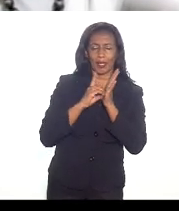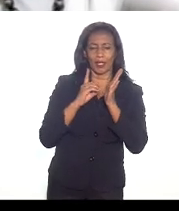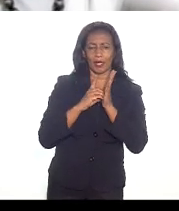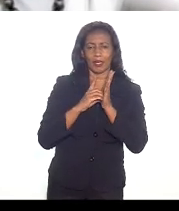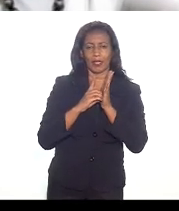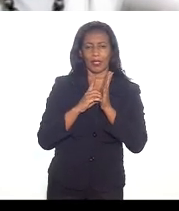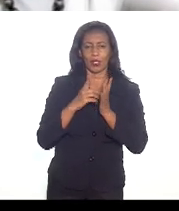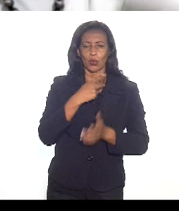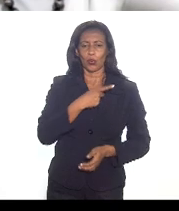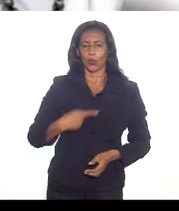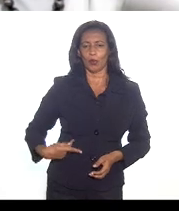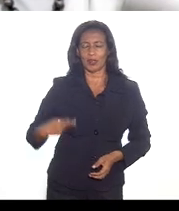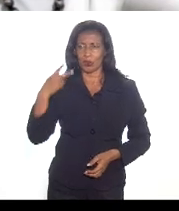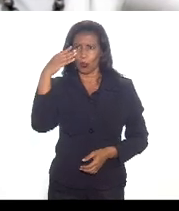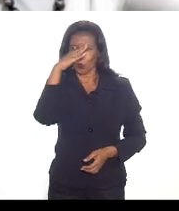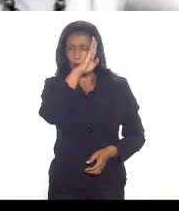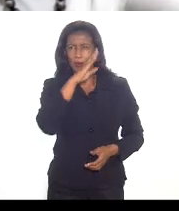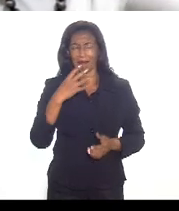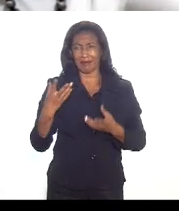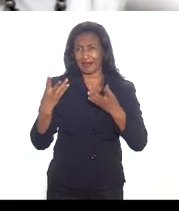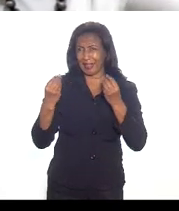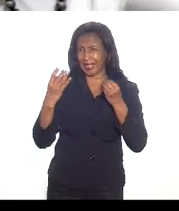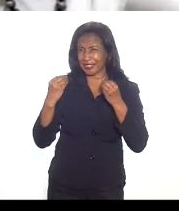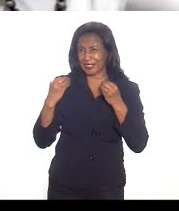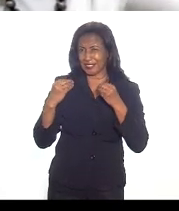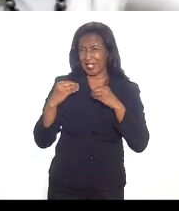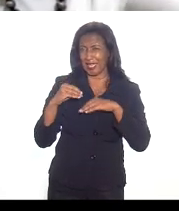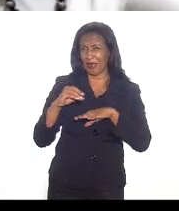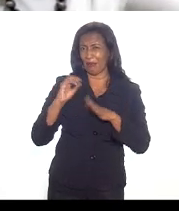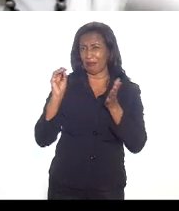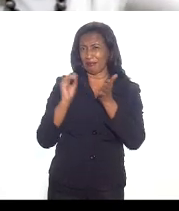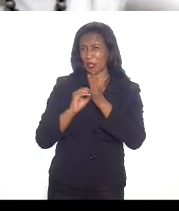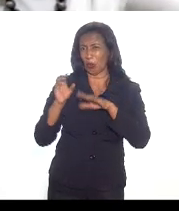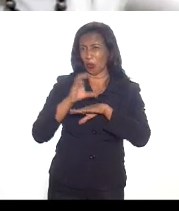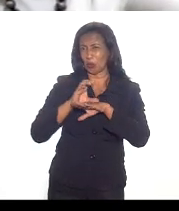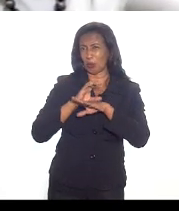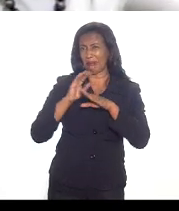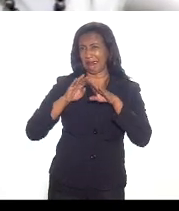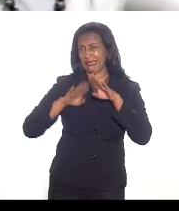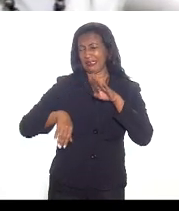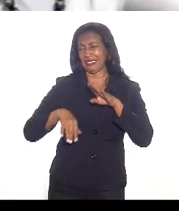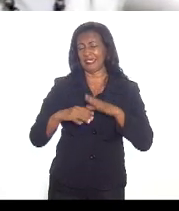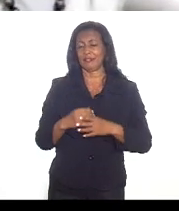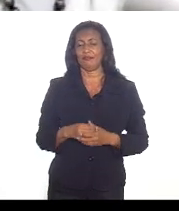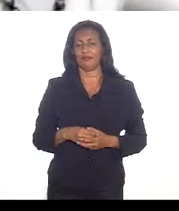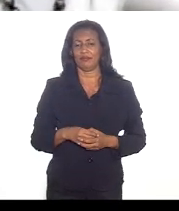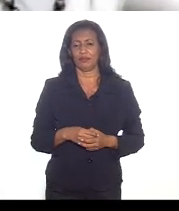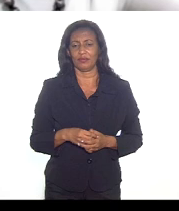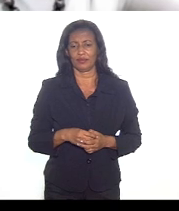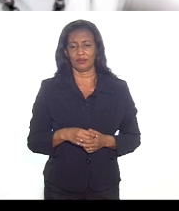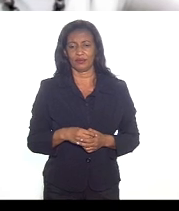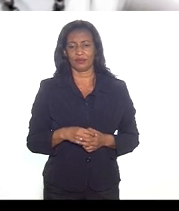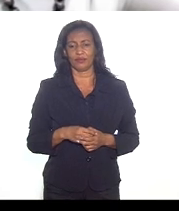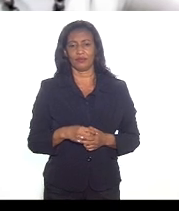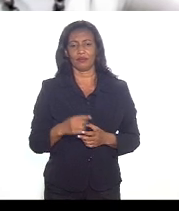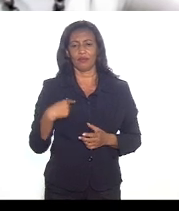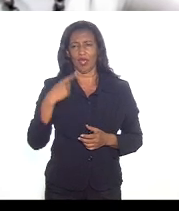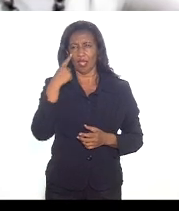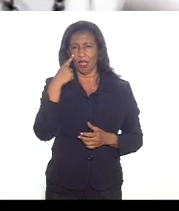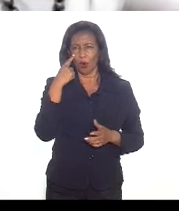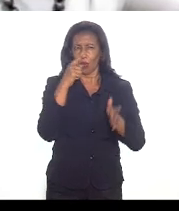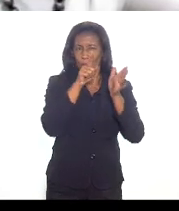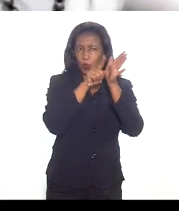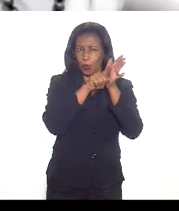do presidente Bolsonaro. Está cheio de inconstitucionalidade. Cheio de inconstitucionalidade. Eu